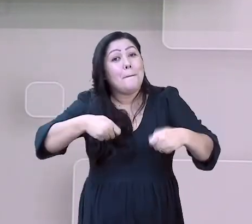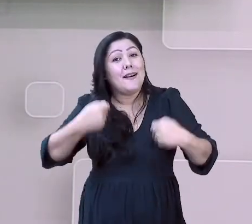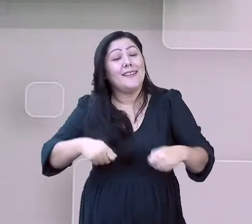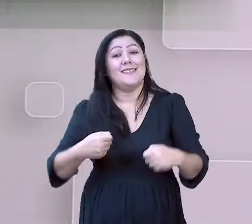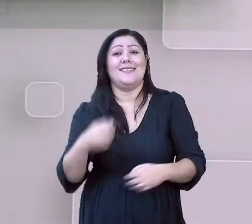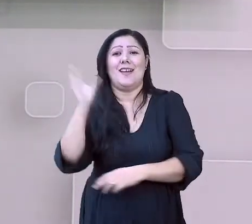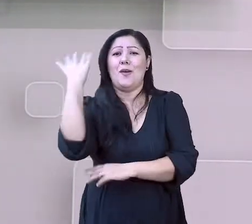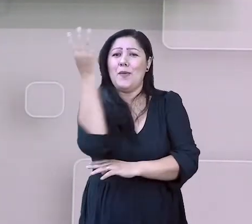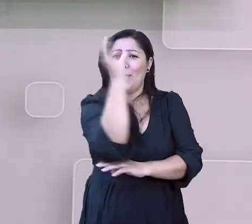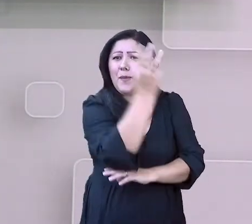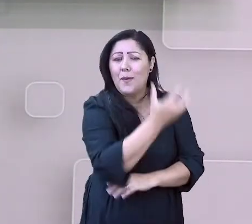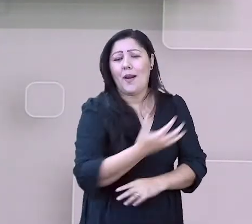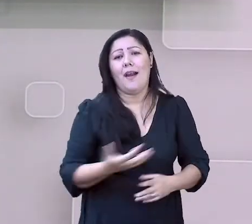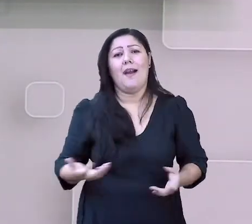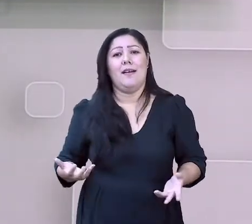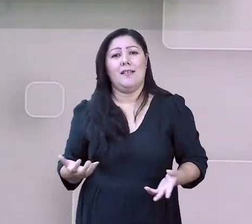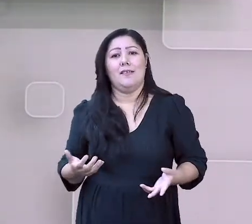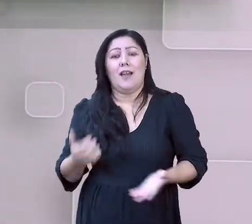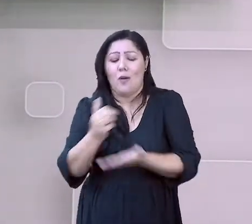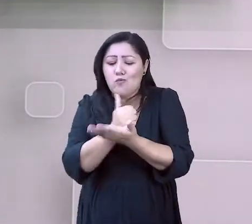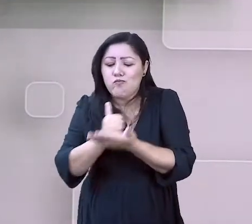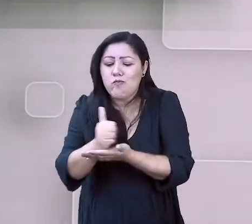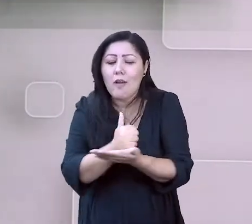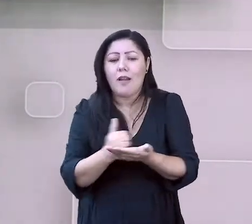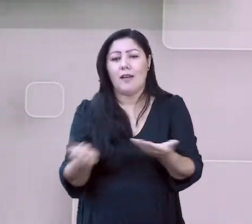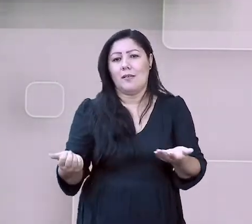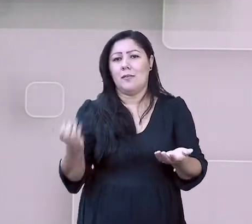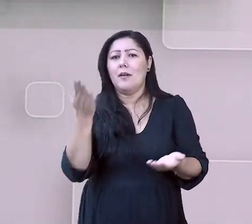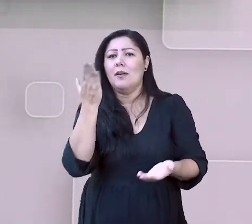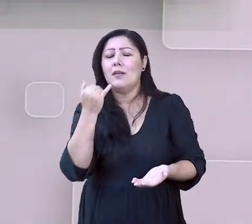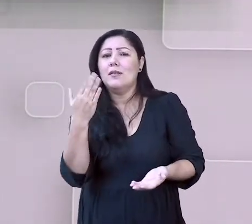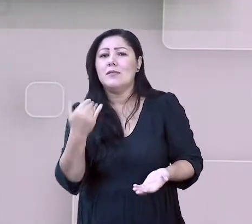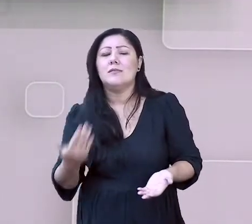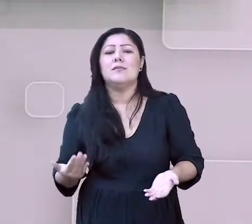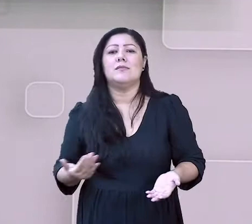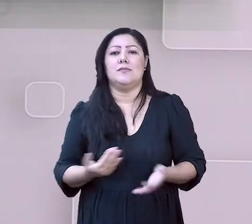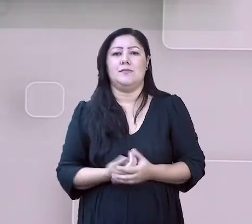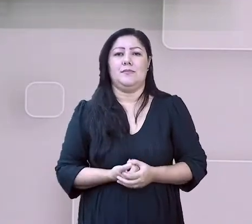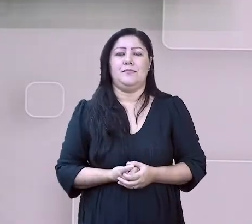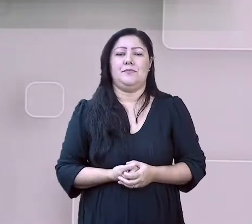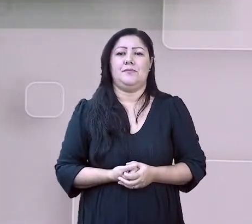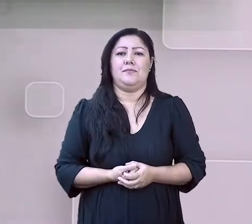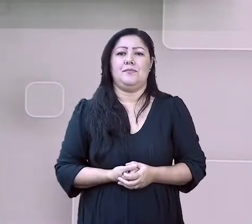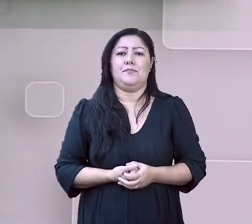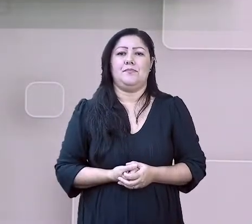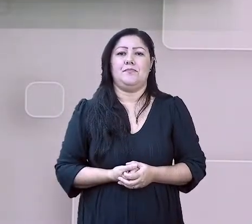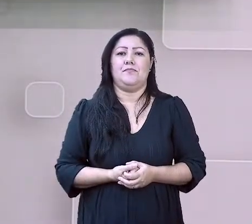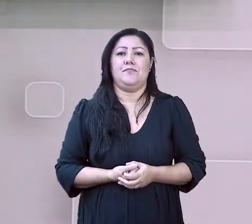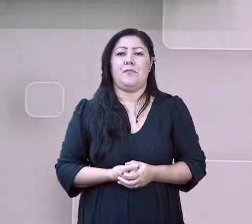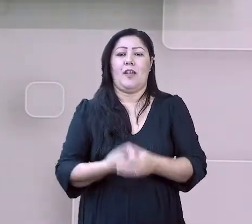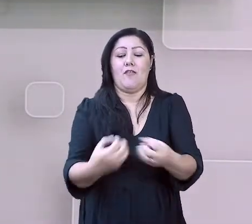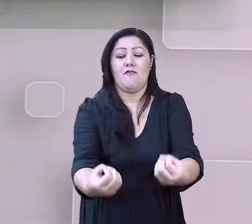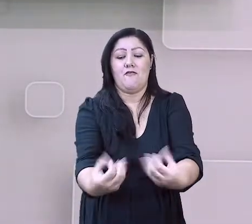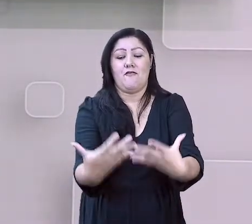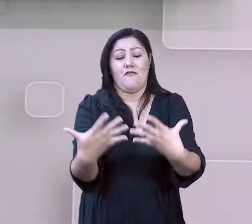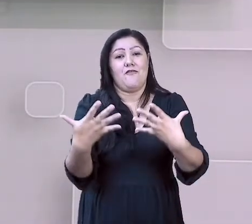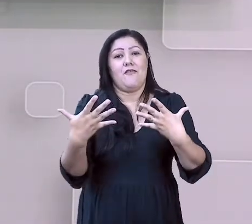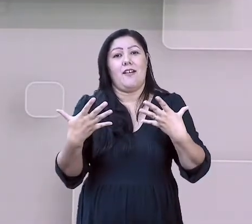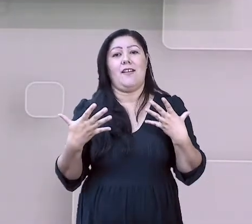dos remédios que nós tomamos, muitos dos alimentos que nós temos, eles vêm